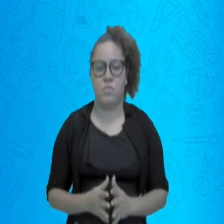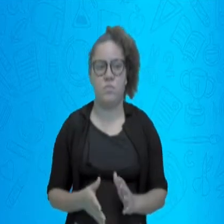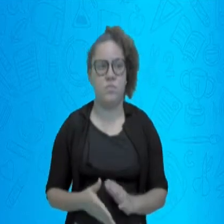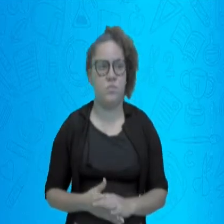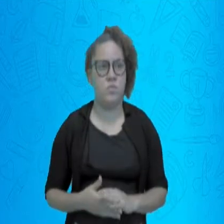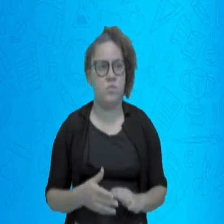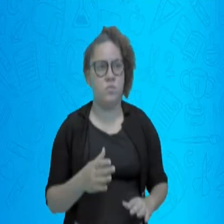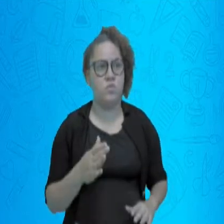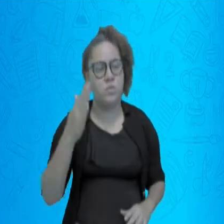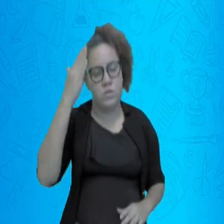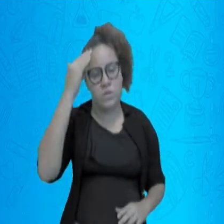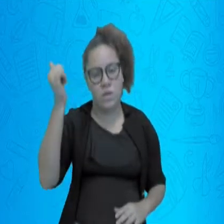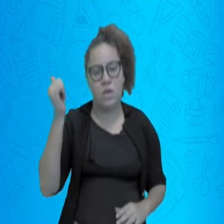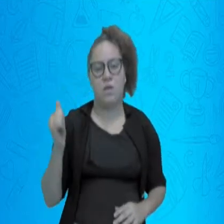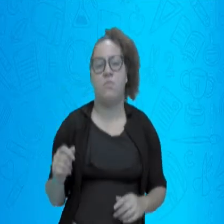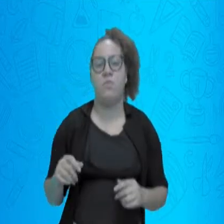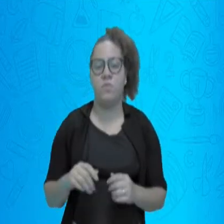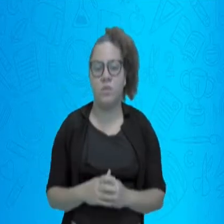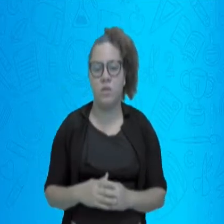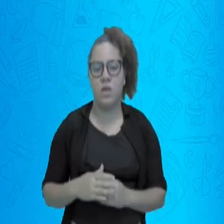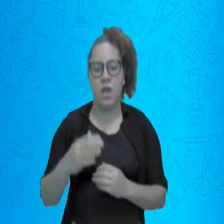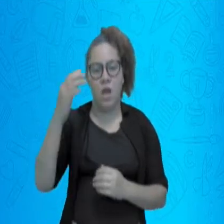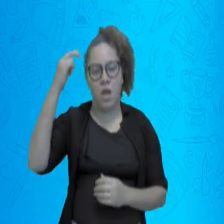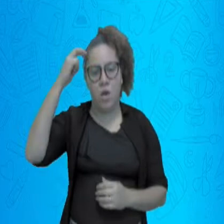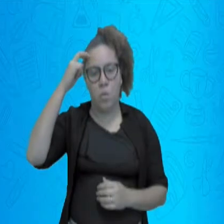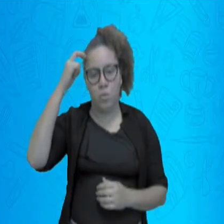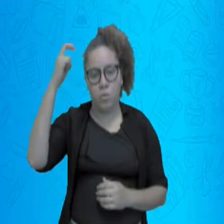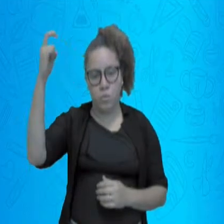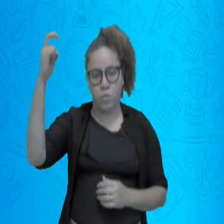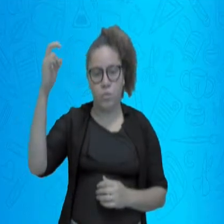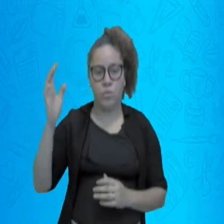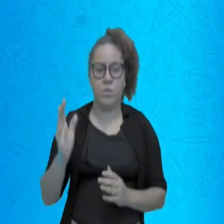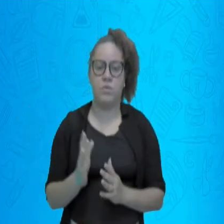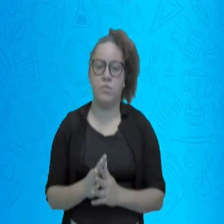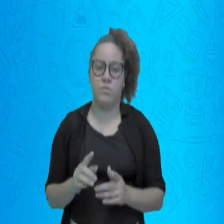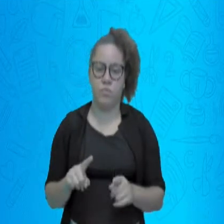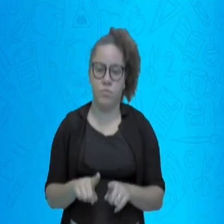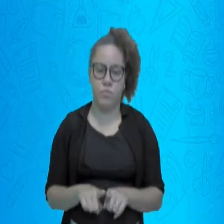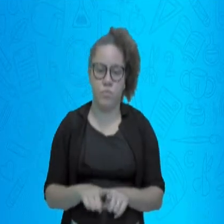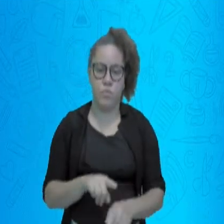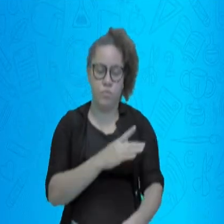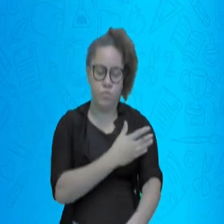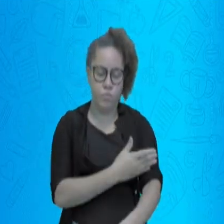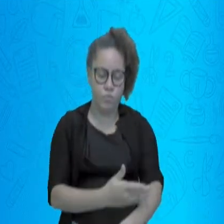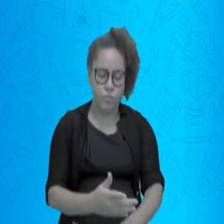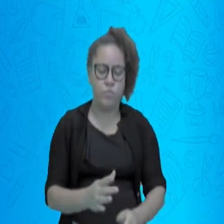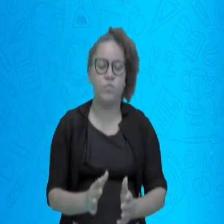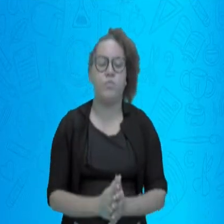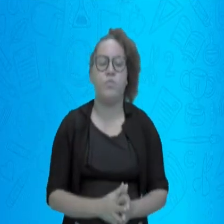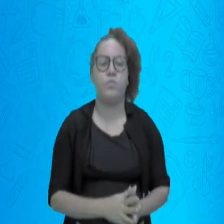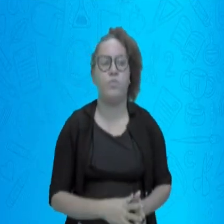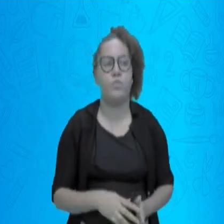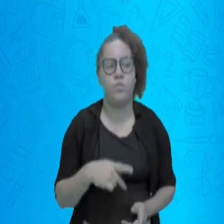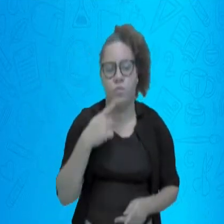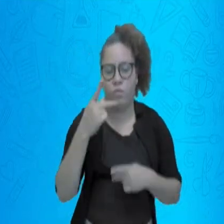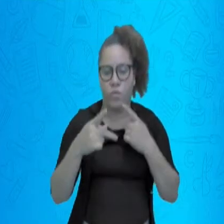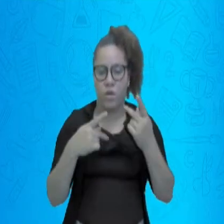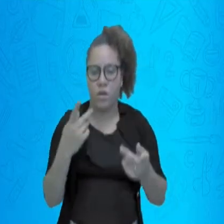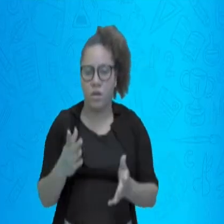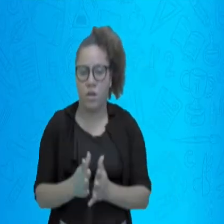habilidades, no conhecimento e na cultura. Na cultura também a gente tem muita diferença. Então vamos falar um pouquinho hoje